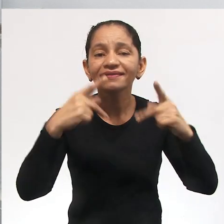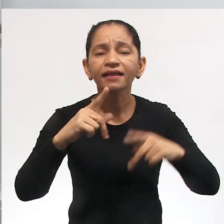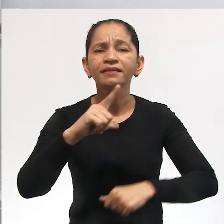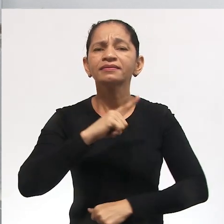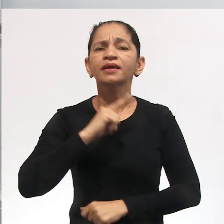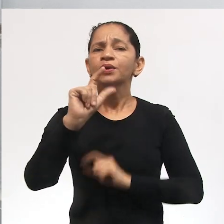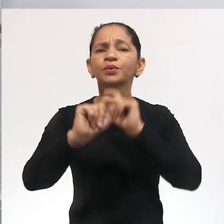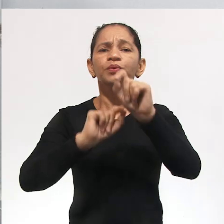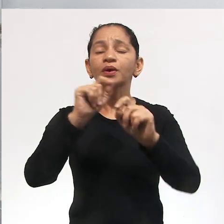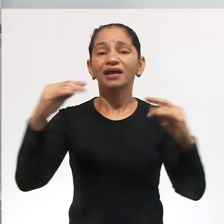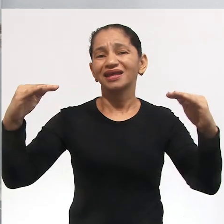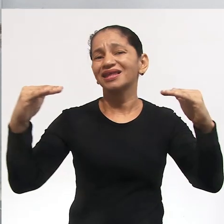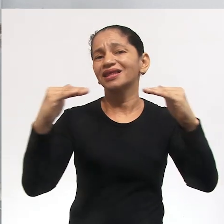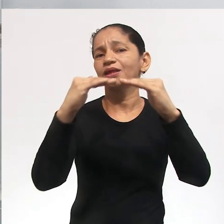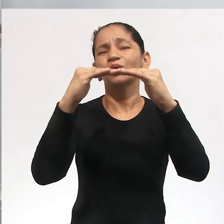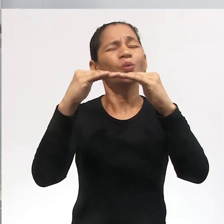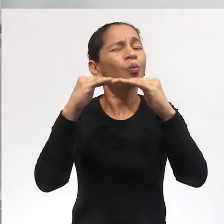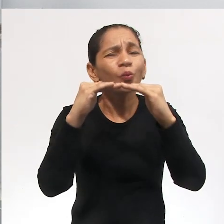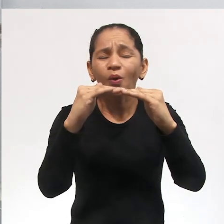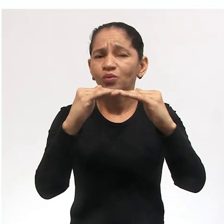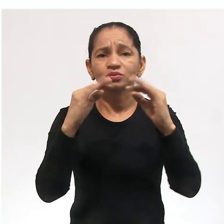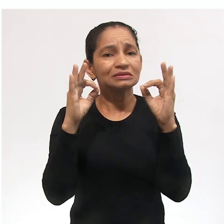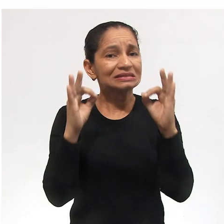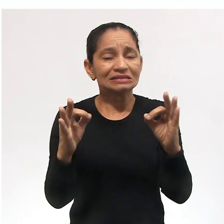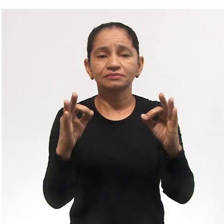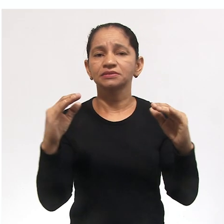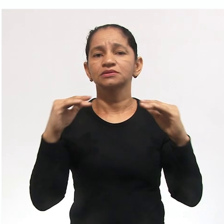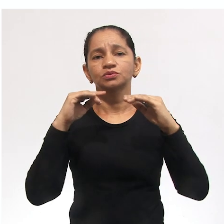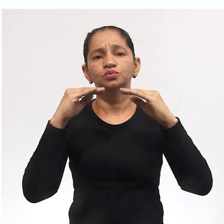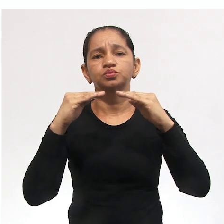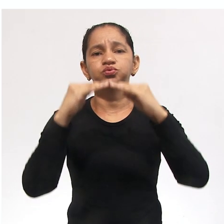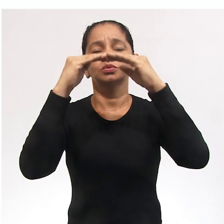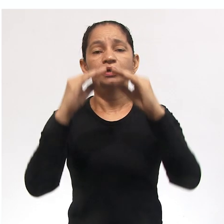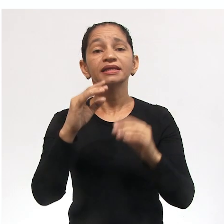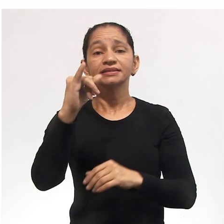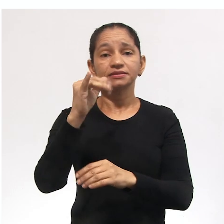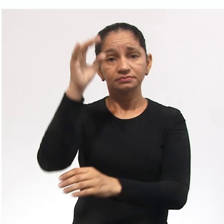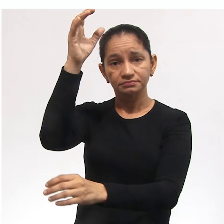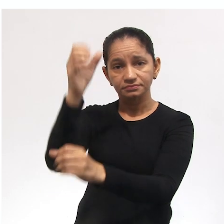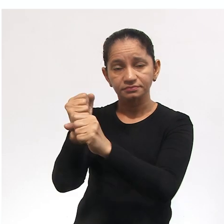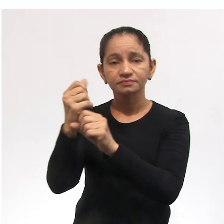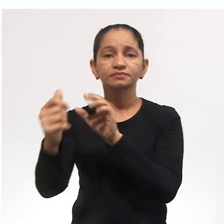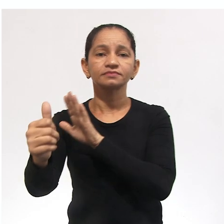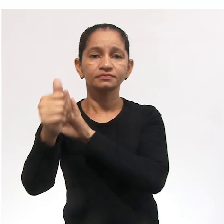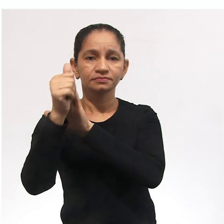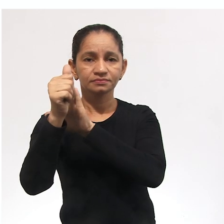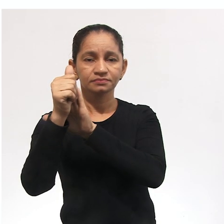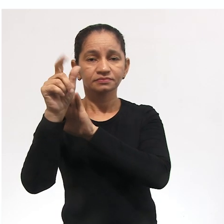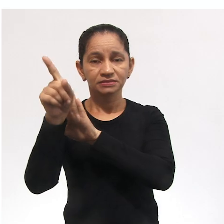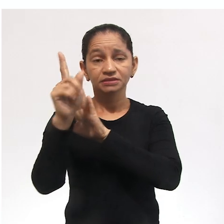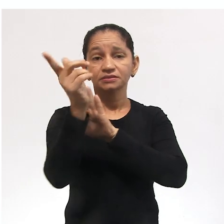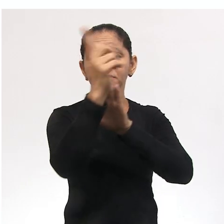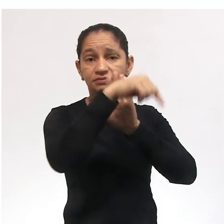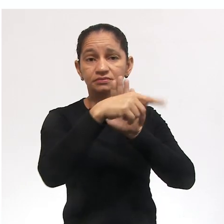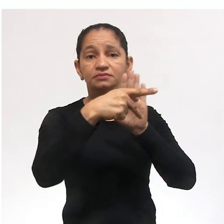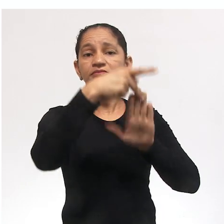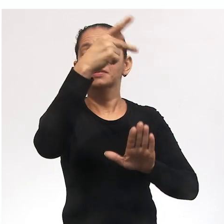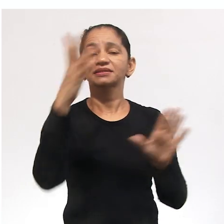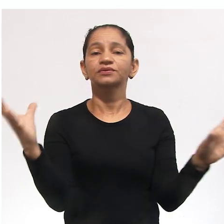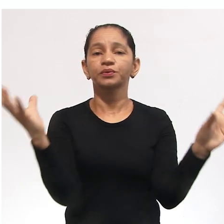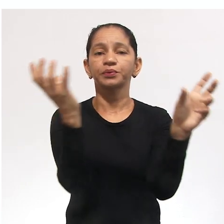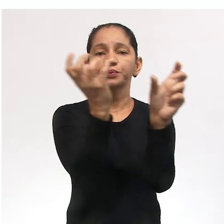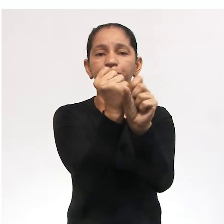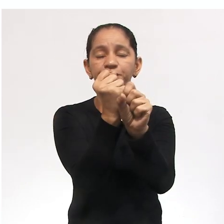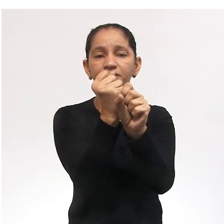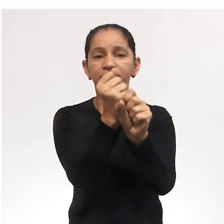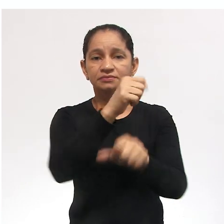ser igual ao total do passivo. Então, se a gente somar os grupos aqui, ó, 150 do ativo circulante,